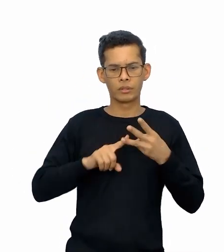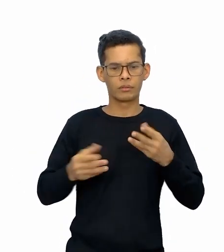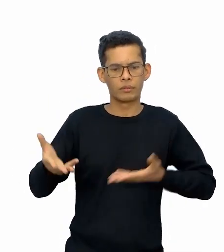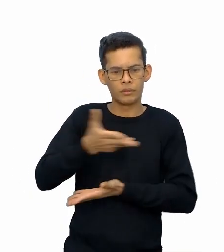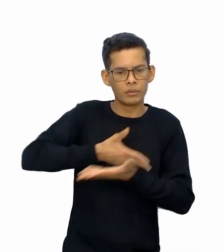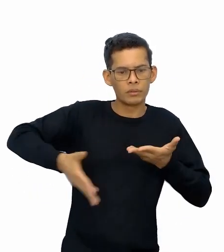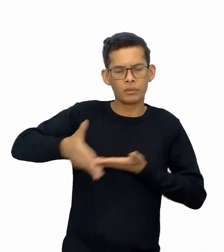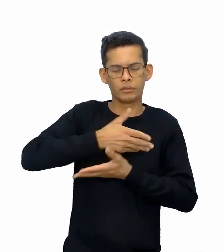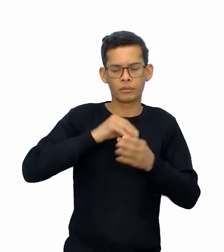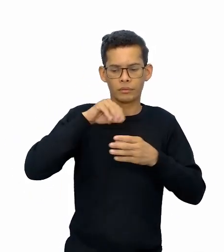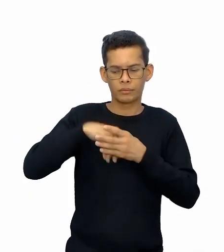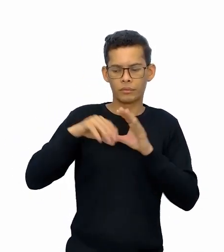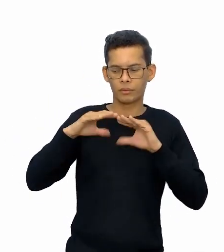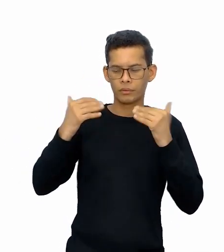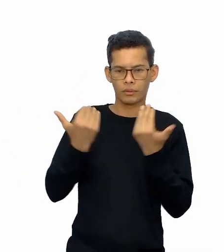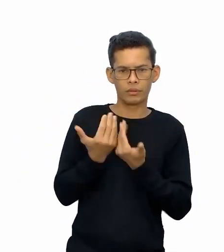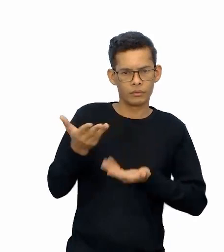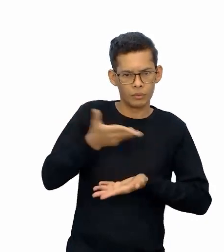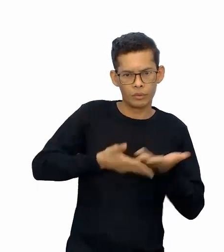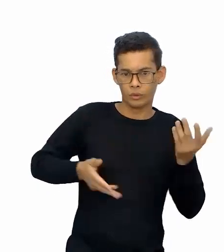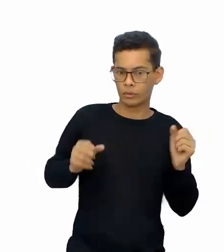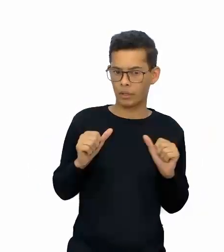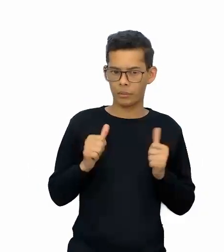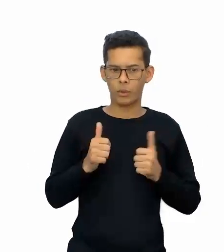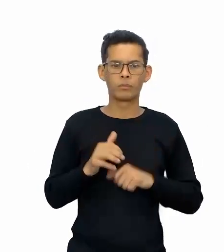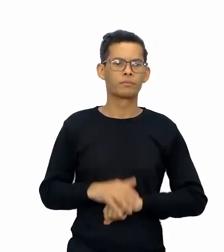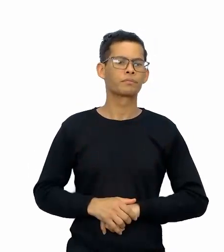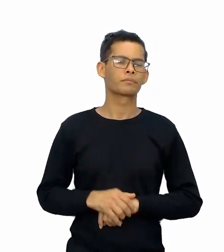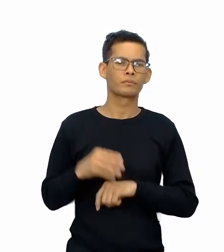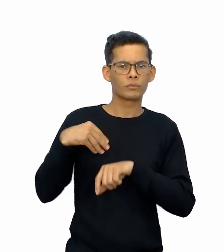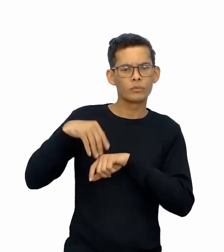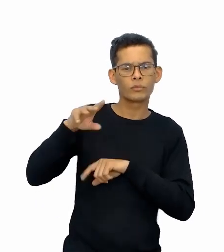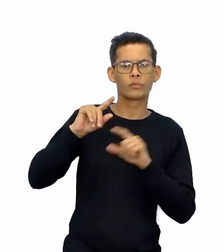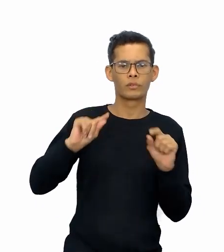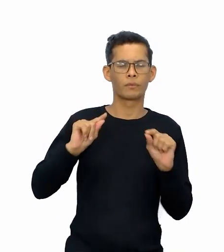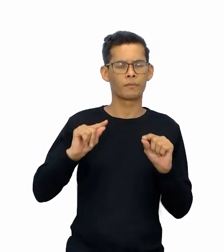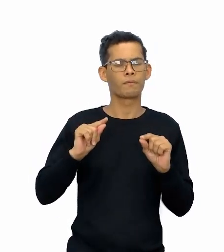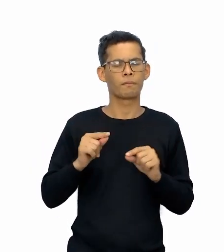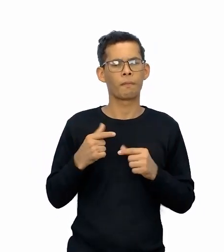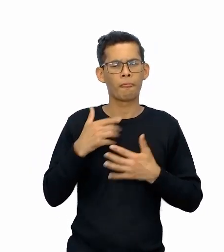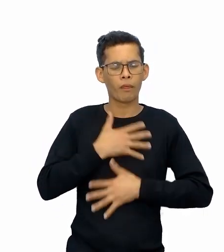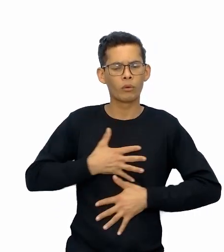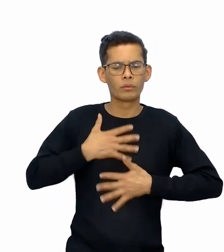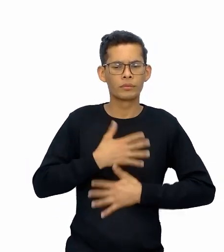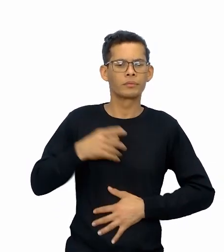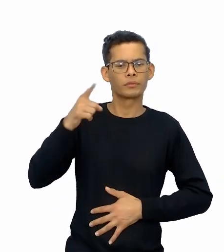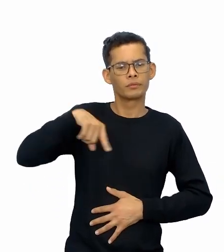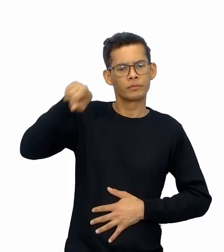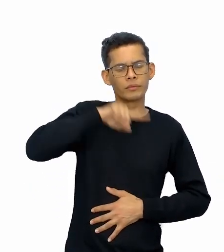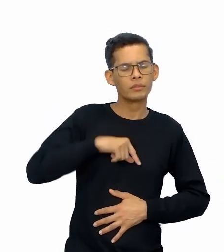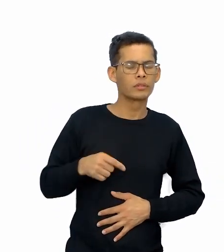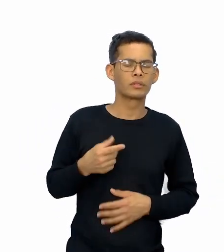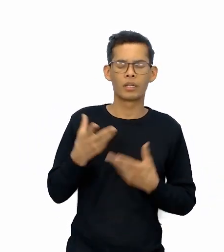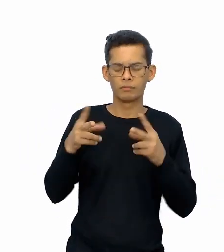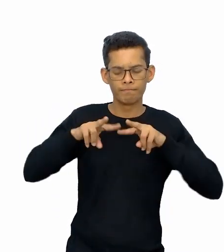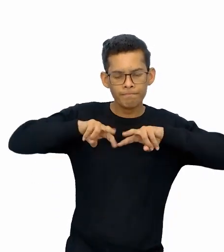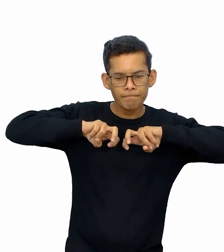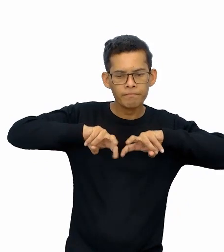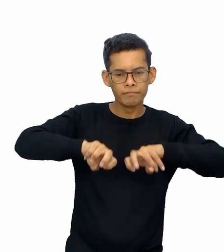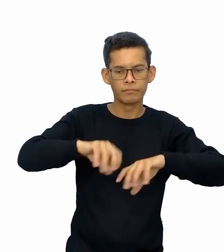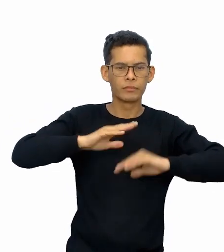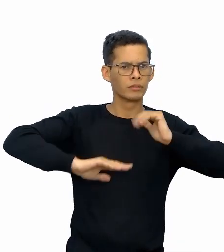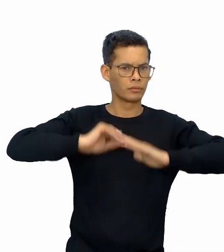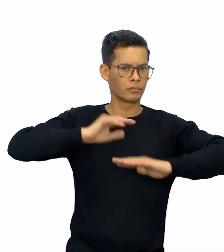vocês fizessem com a gente. Então, vamos lá. Primeiro, gostaríamos que vocês explorassem agora essas